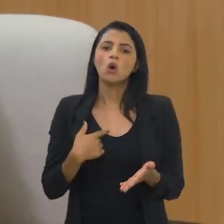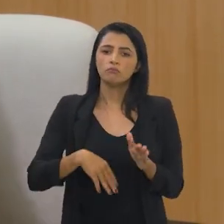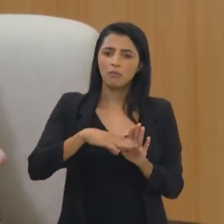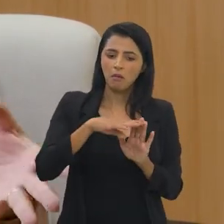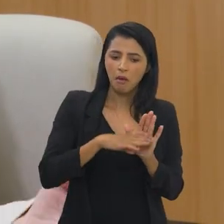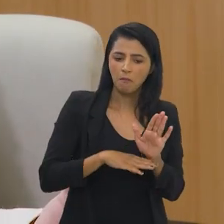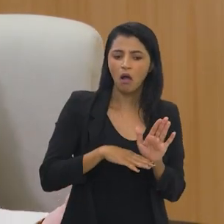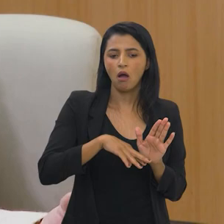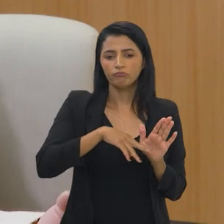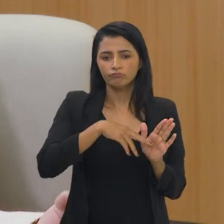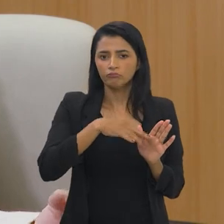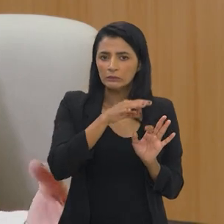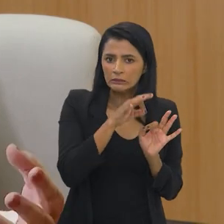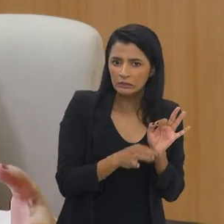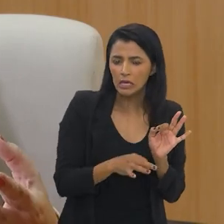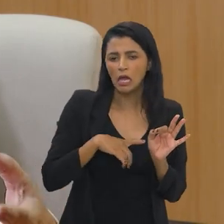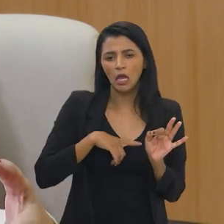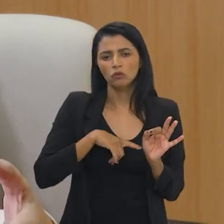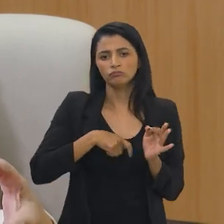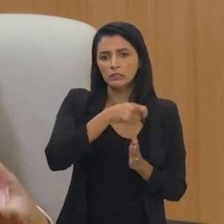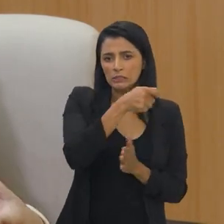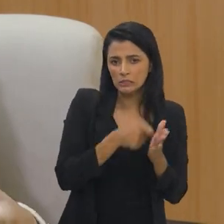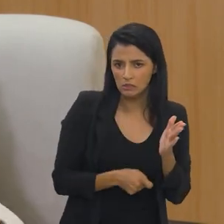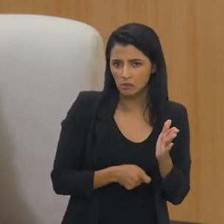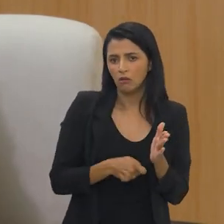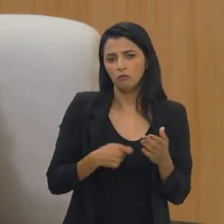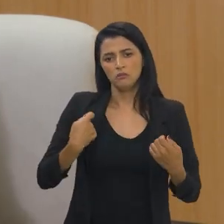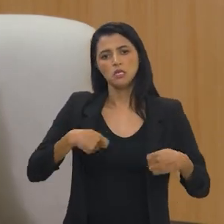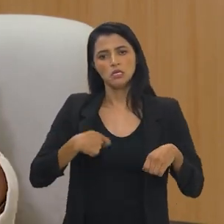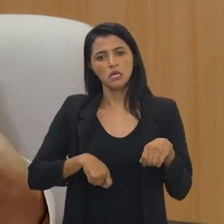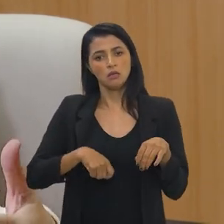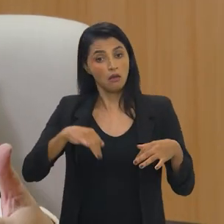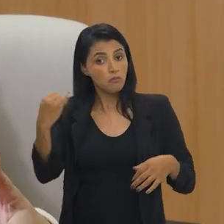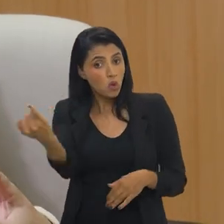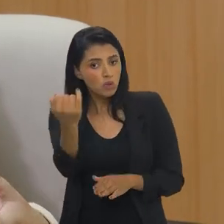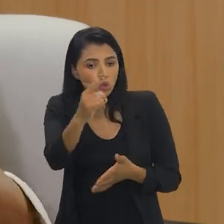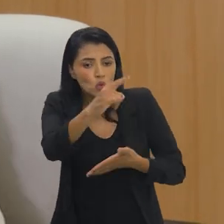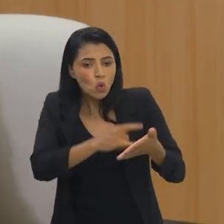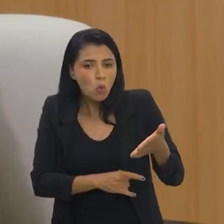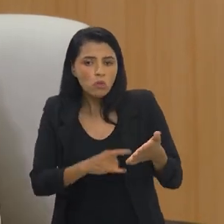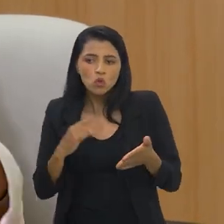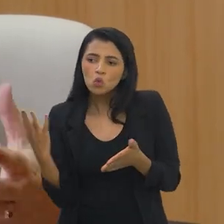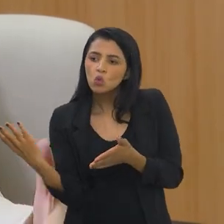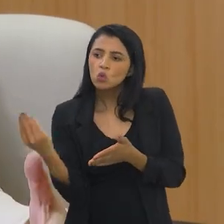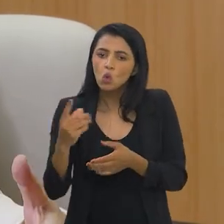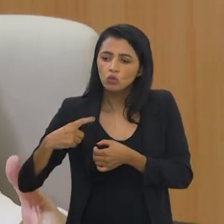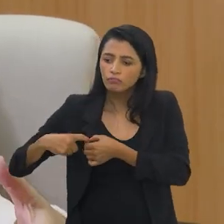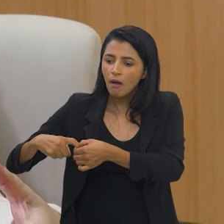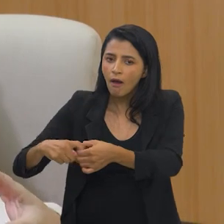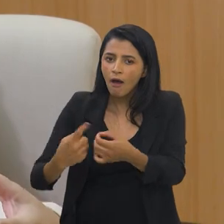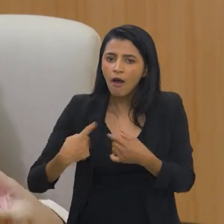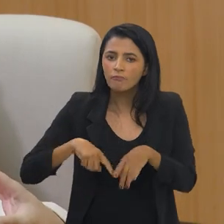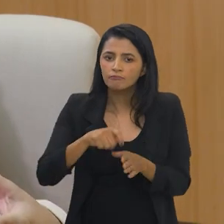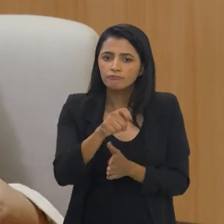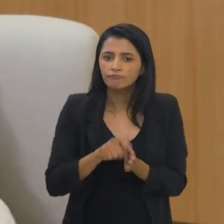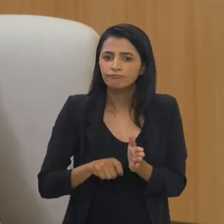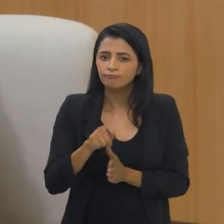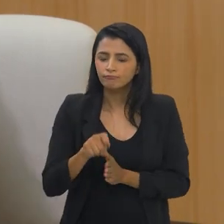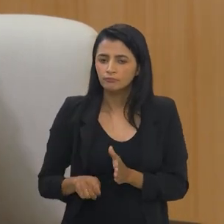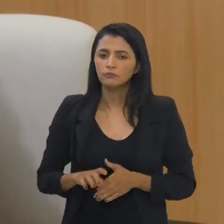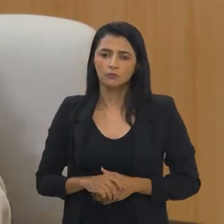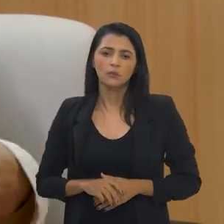assinar um protocolo né importante que tenha assinatura de um protocolo com todos os parceiros né